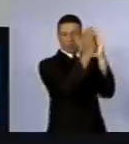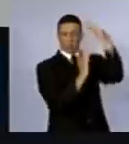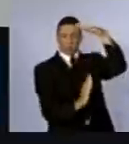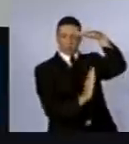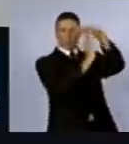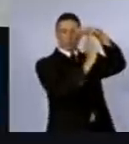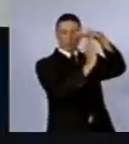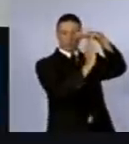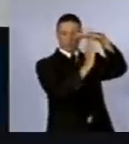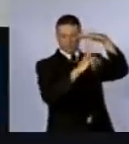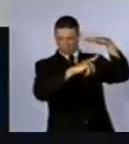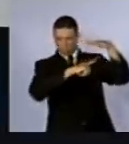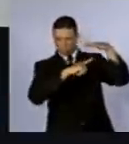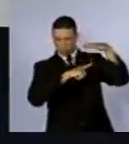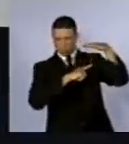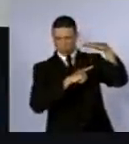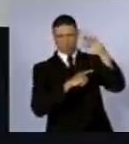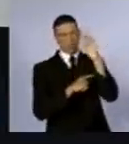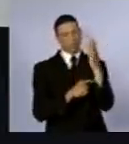possível diante